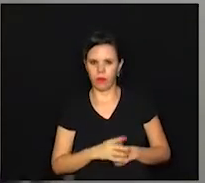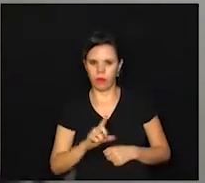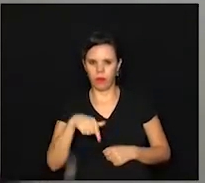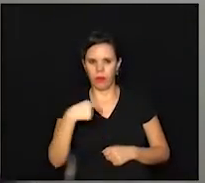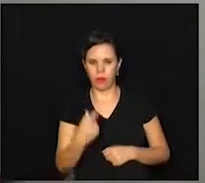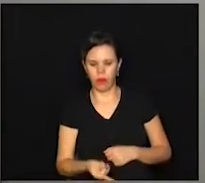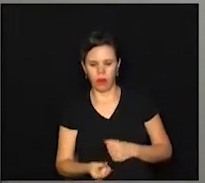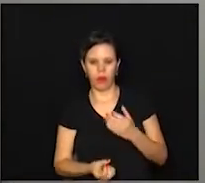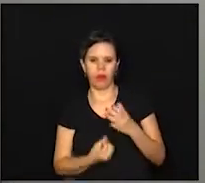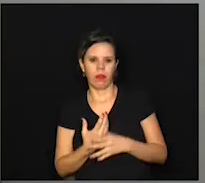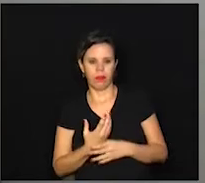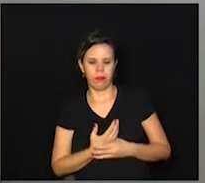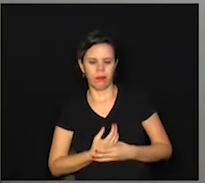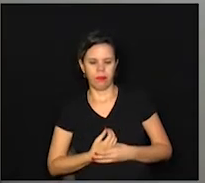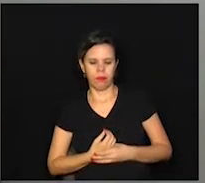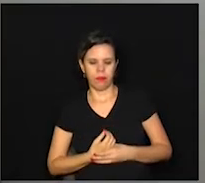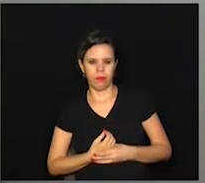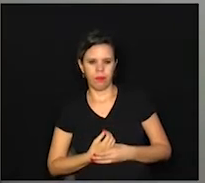posteriormente, né,